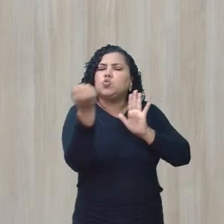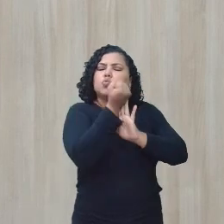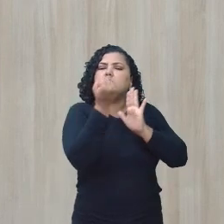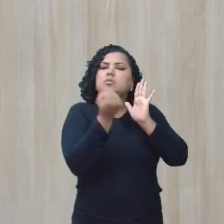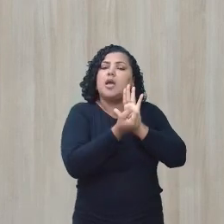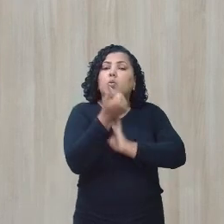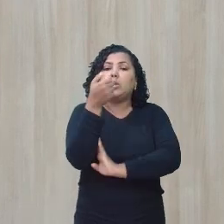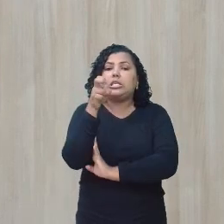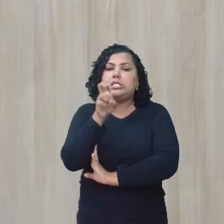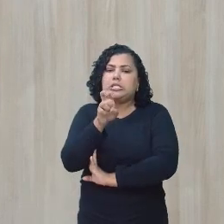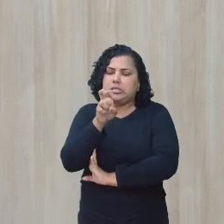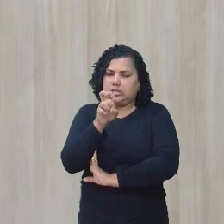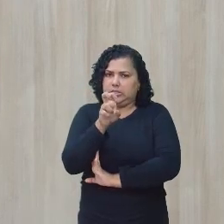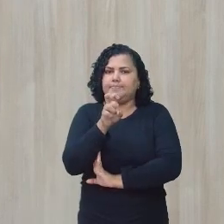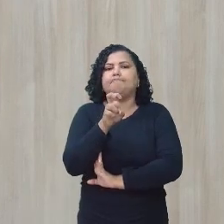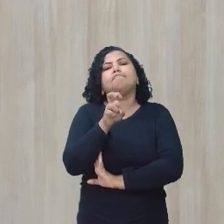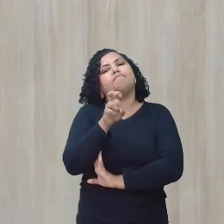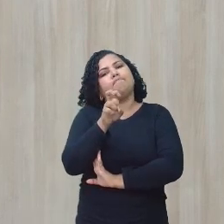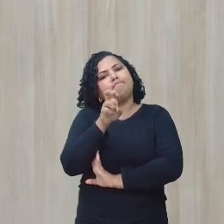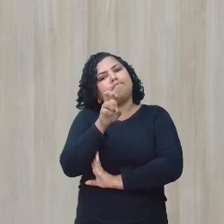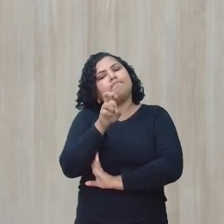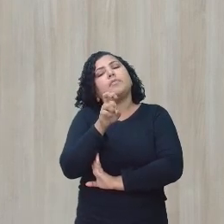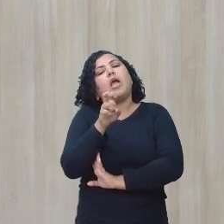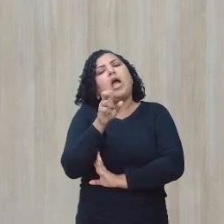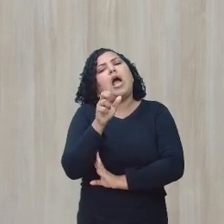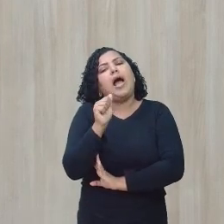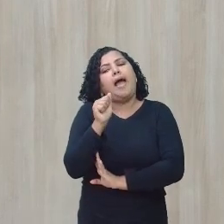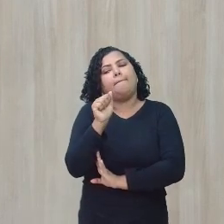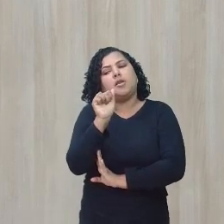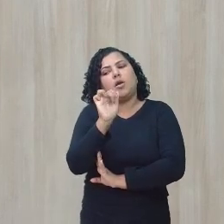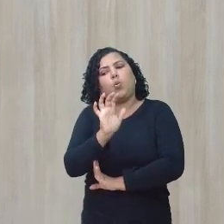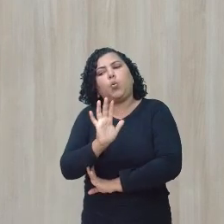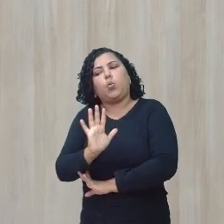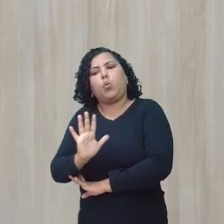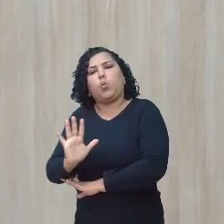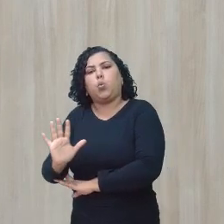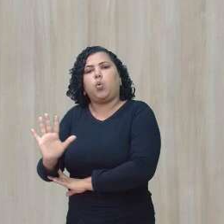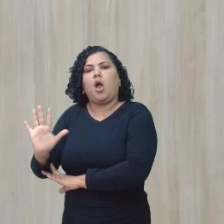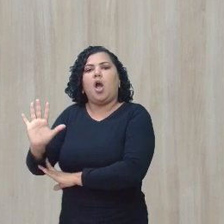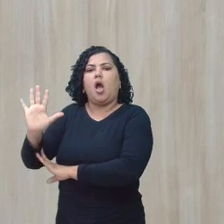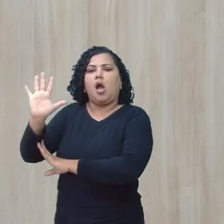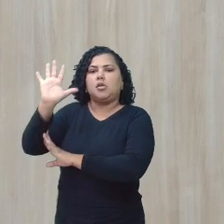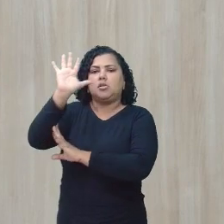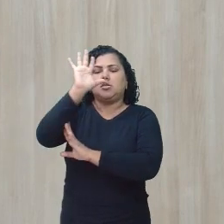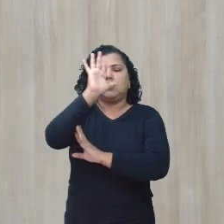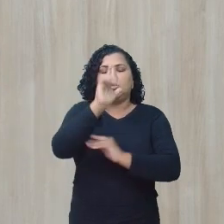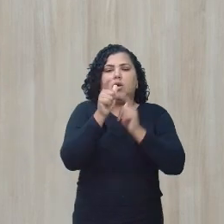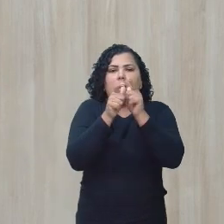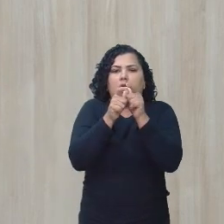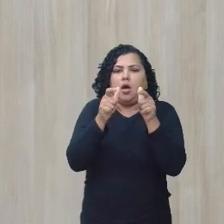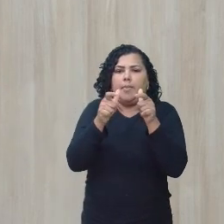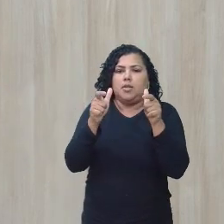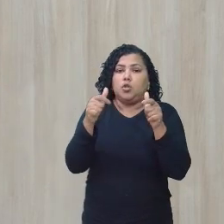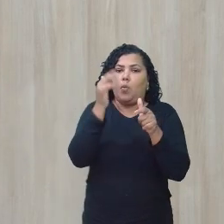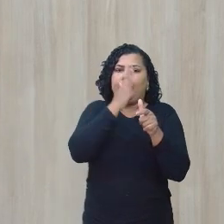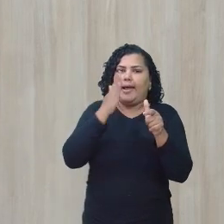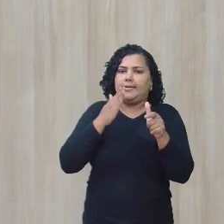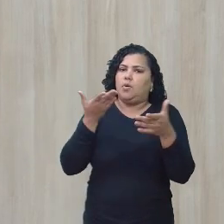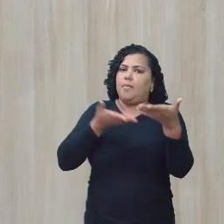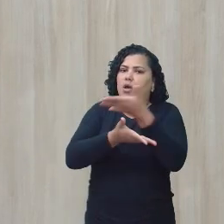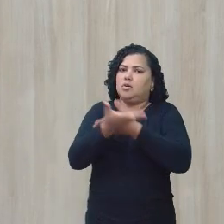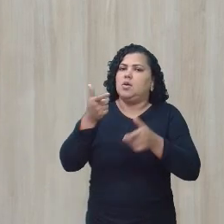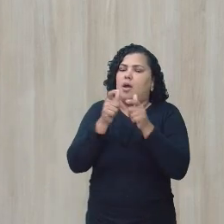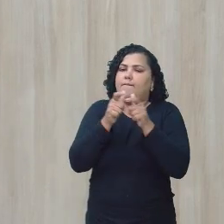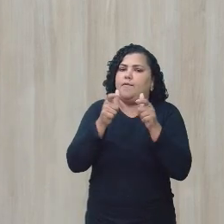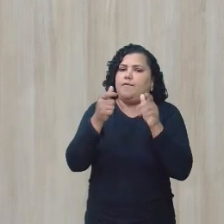a tomar esse contorno, essa dimensão para a América no século XV, e ao longo do tempo só vai crescendo, e o Brasil vai aumentando sua participação a partir do